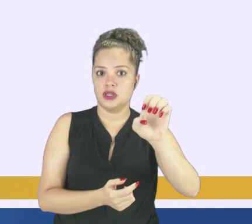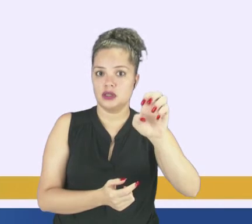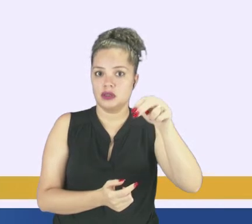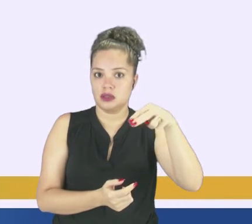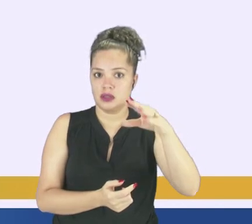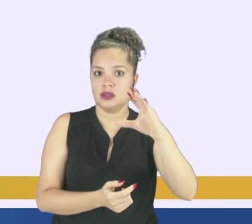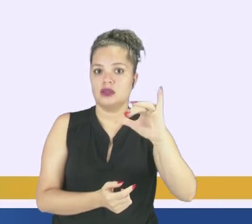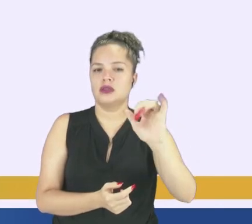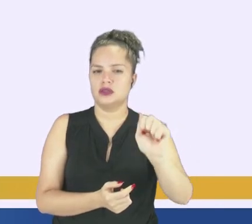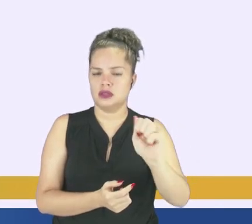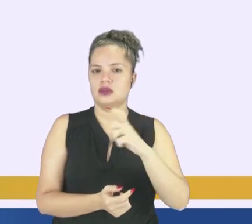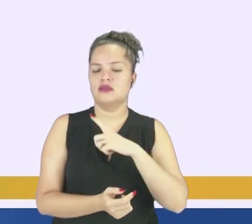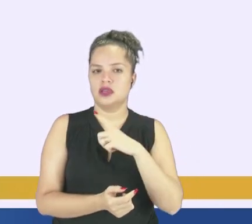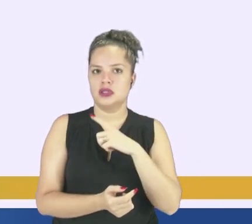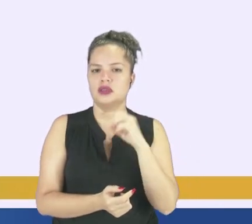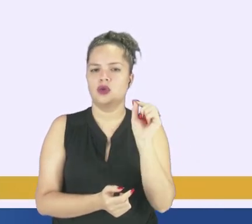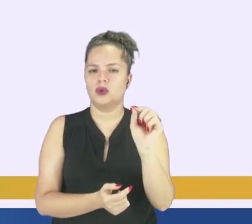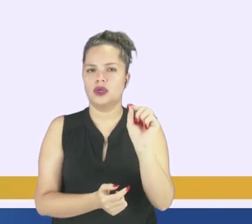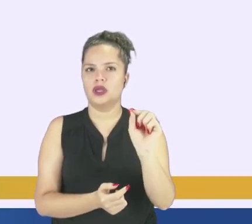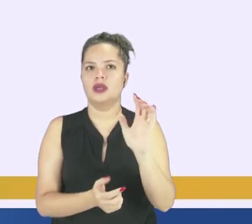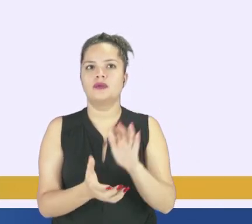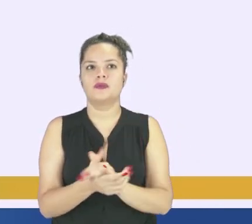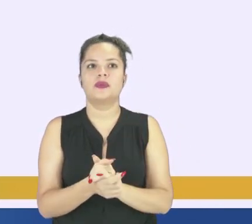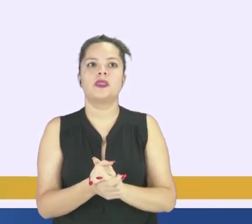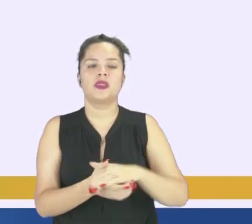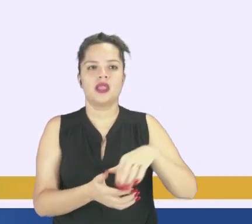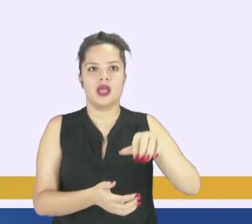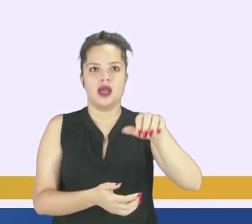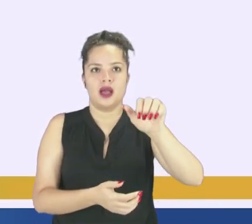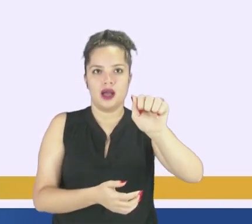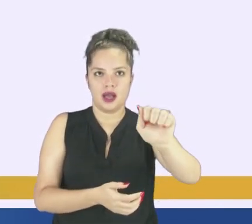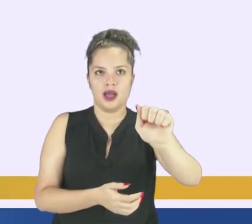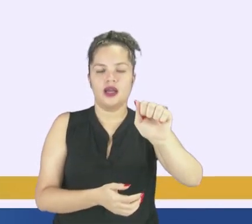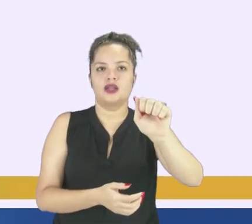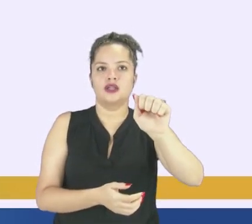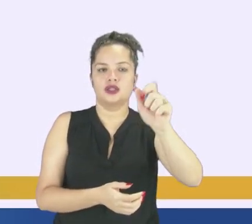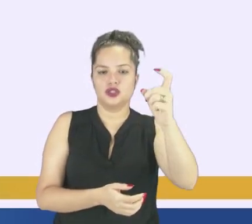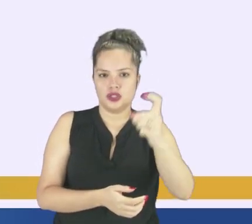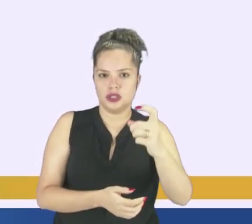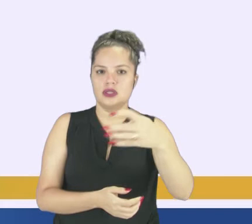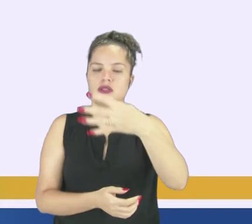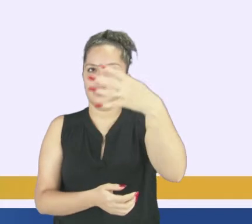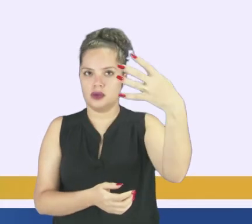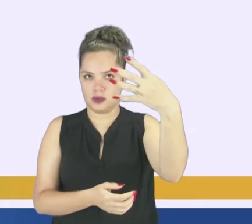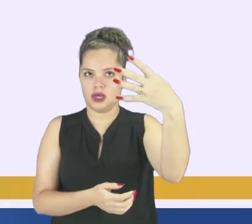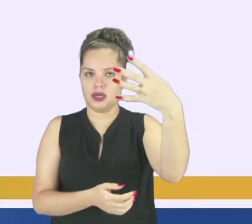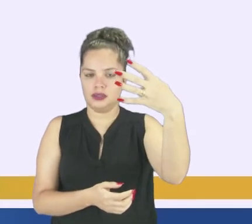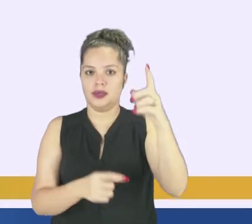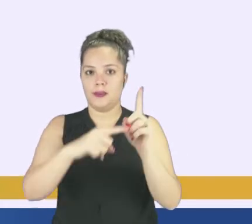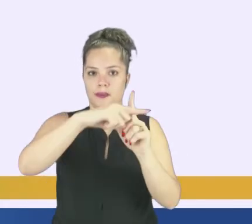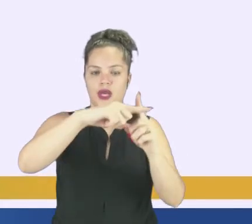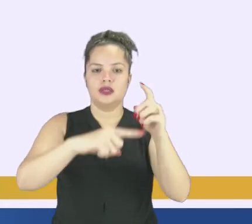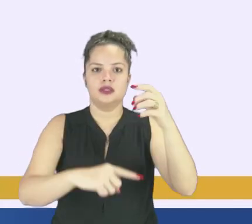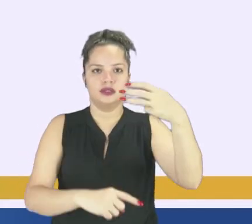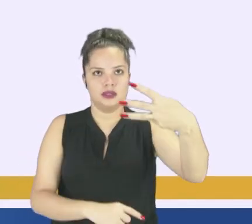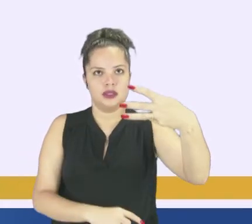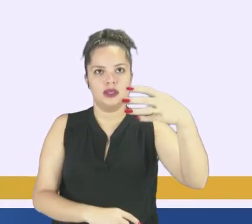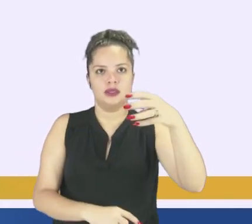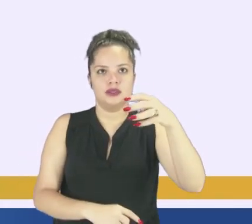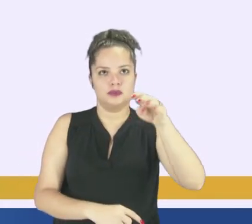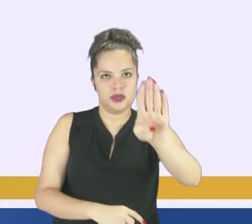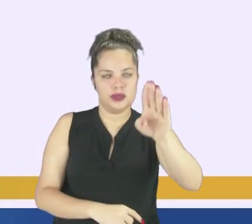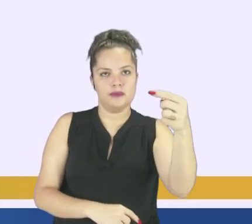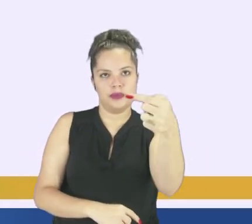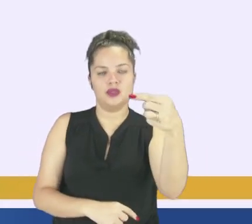nós vamos ter o seguinte termo: 3ax à quarta potência mais, aí entre parênteses, 3b menos